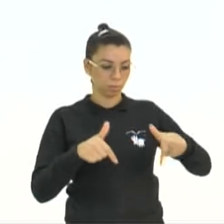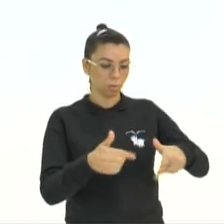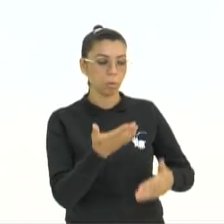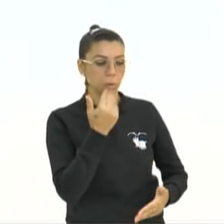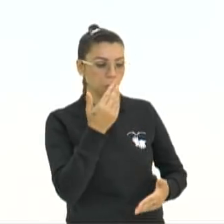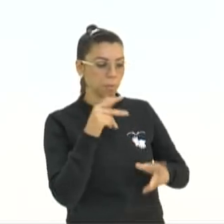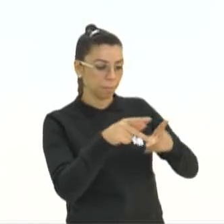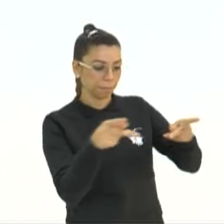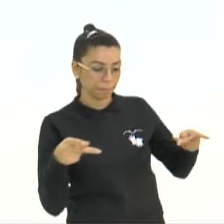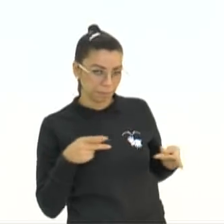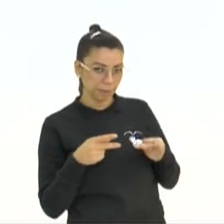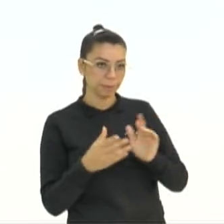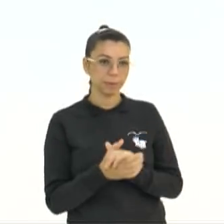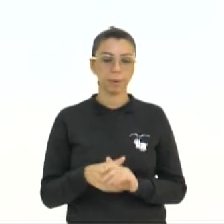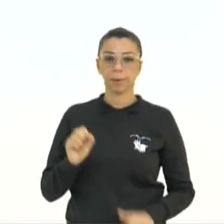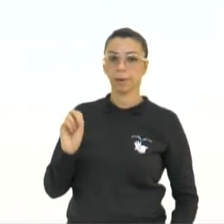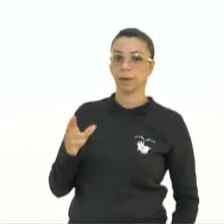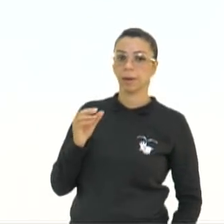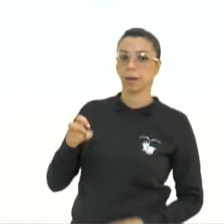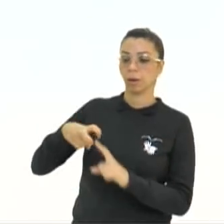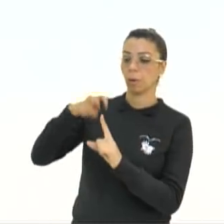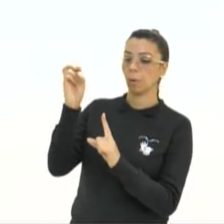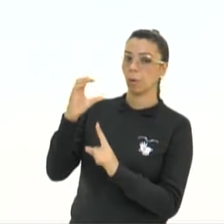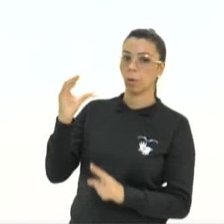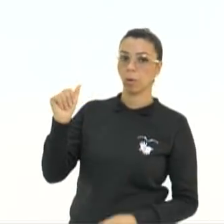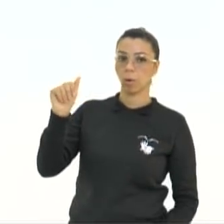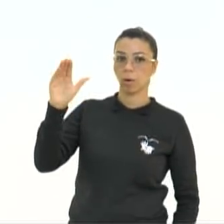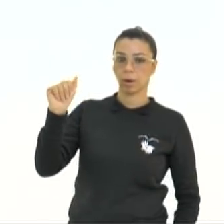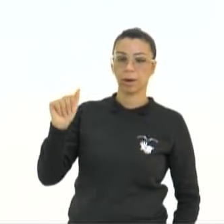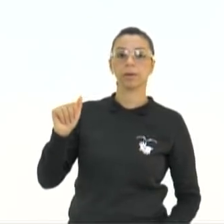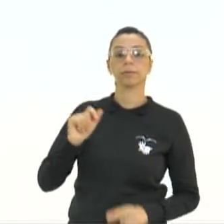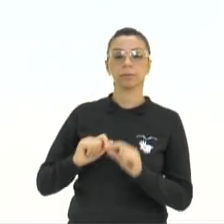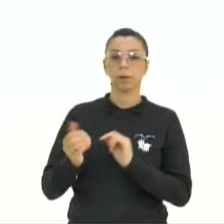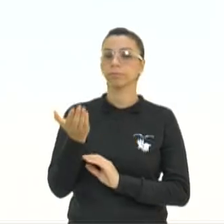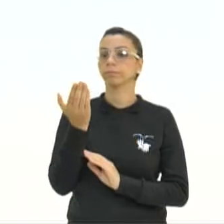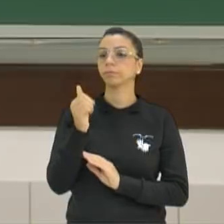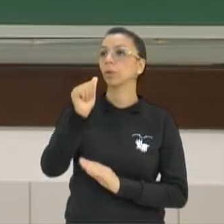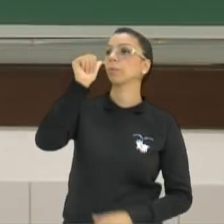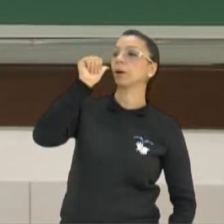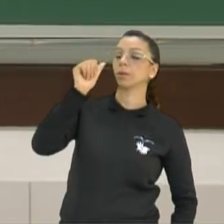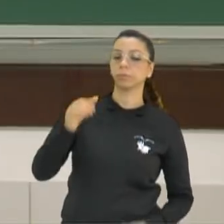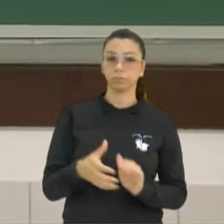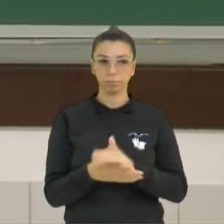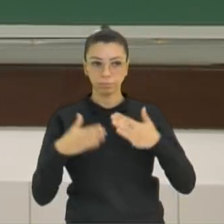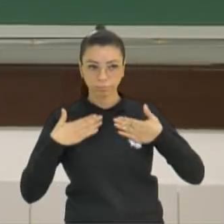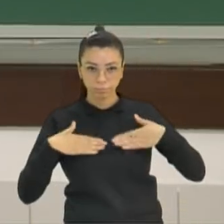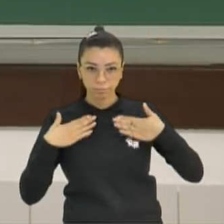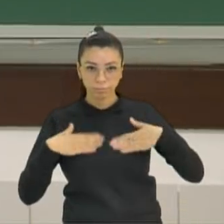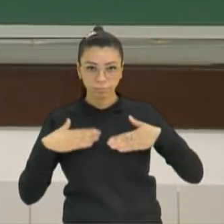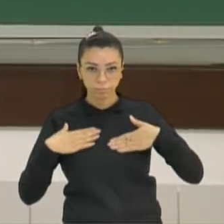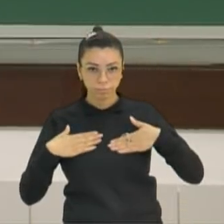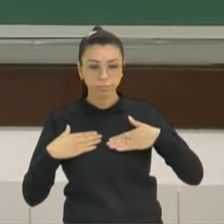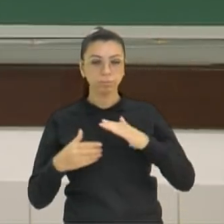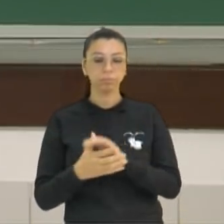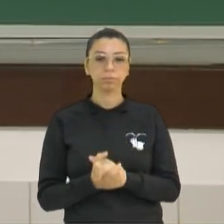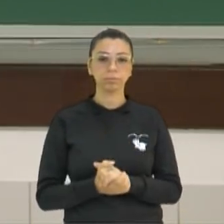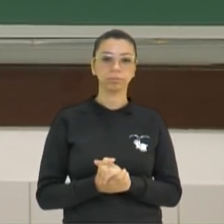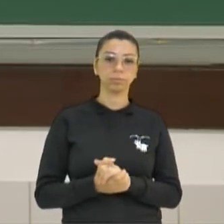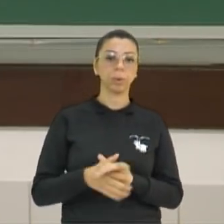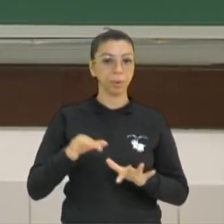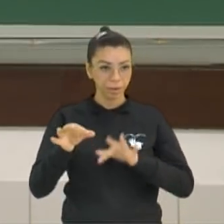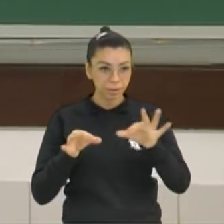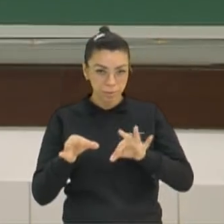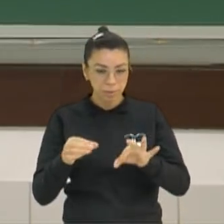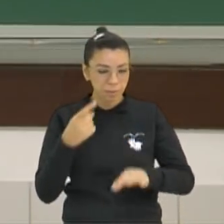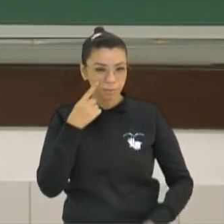pizza e tomar coca. Certinho? Tranquilo? Acertou? Organizou? Viu tudo certinho? Muito